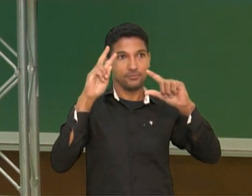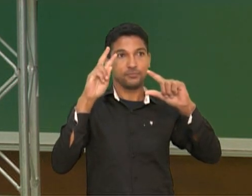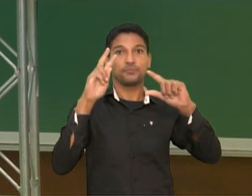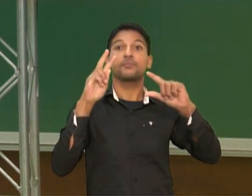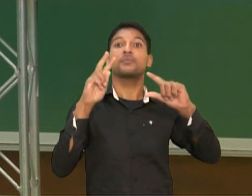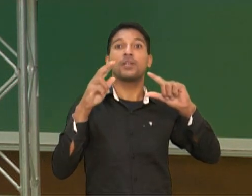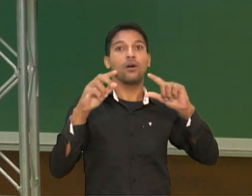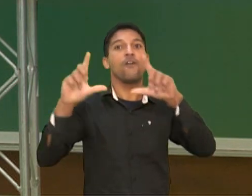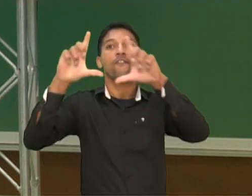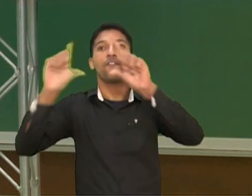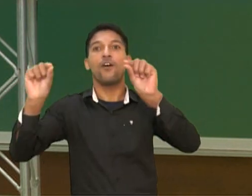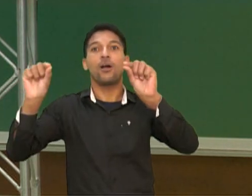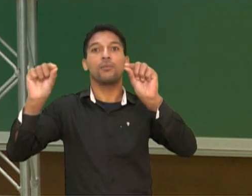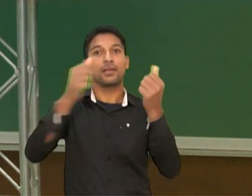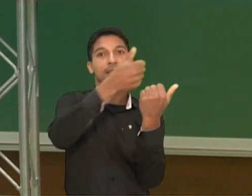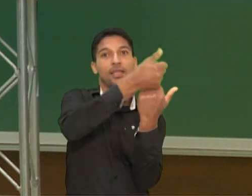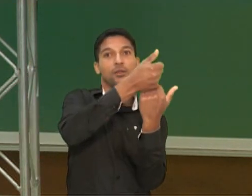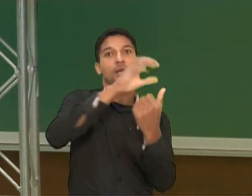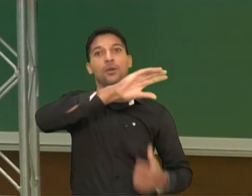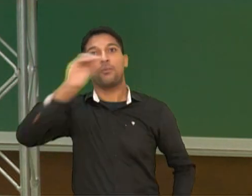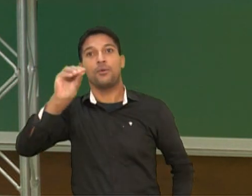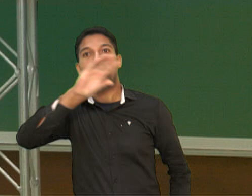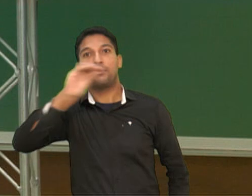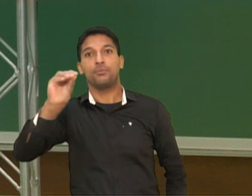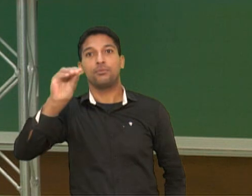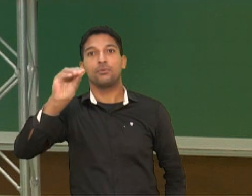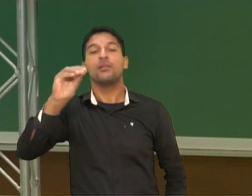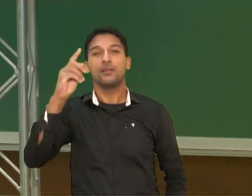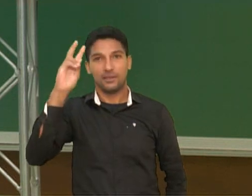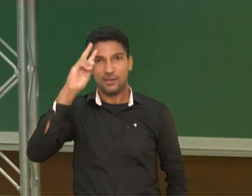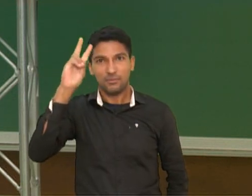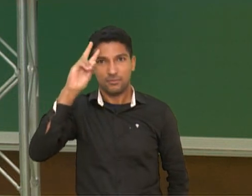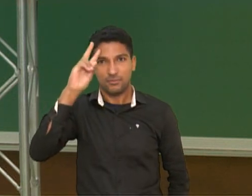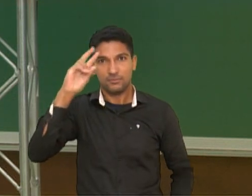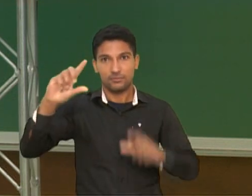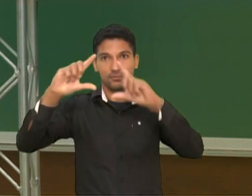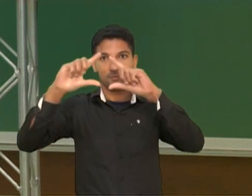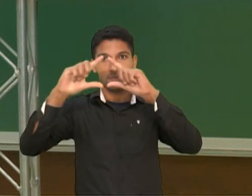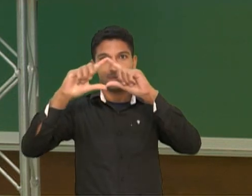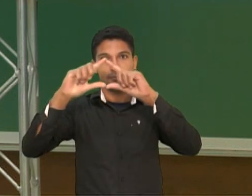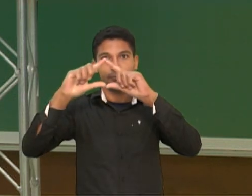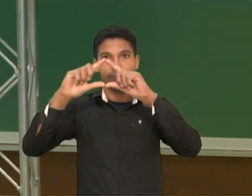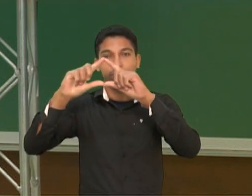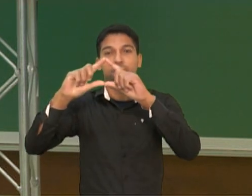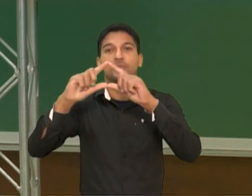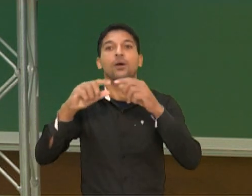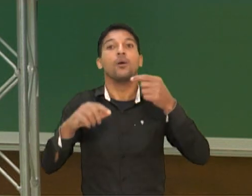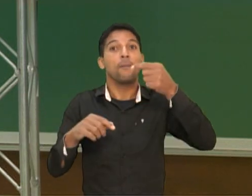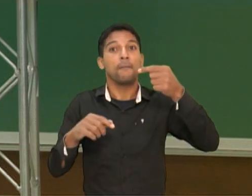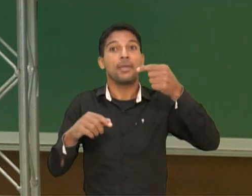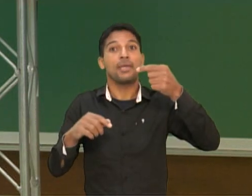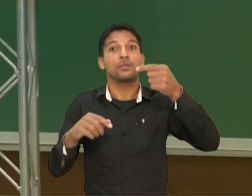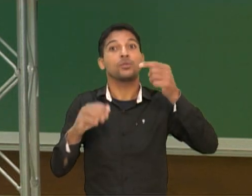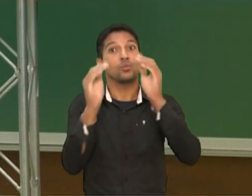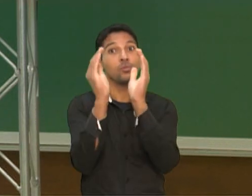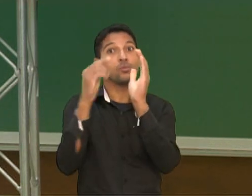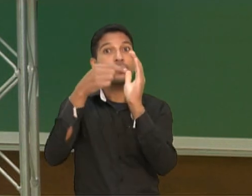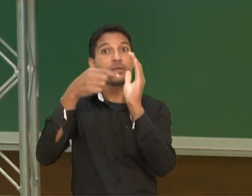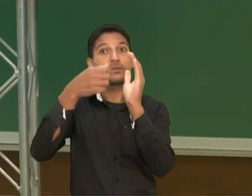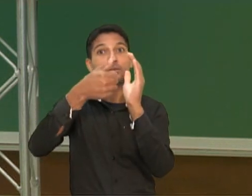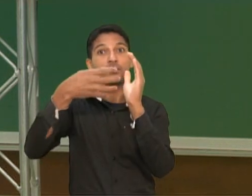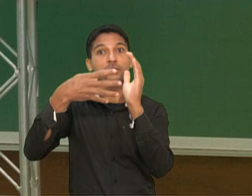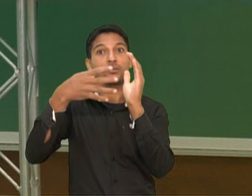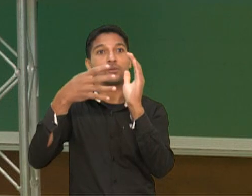aliás, na fórmula que vai resolver uma equação de grau 2, tá? Então, menos 14, porque é o menos